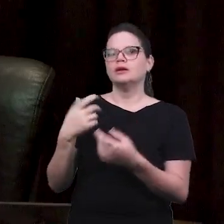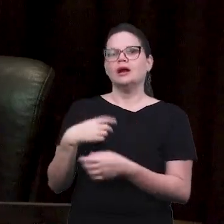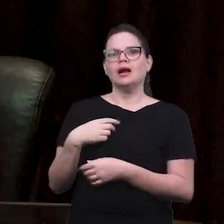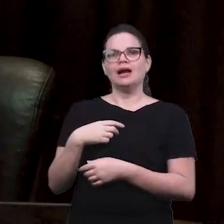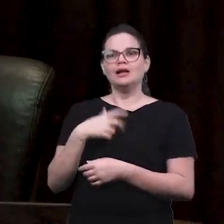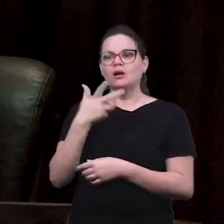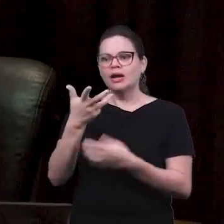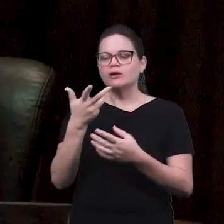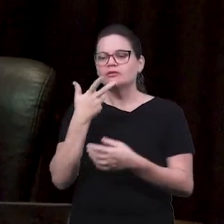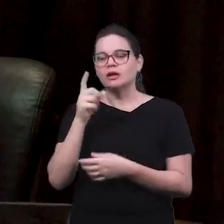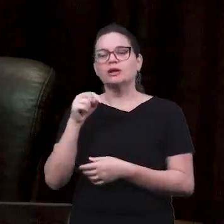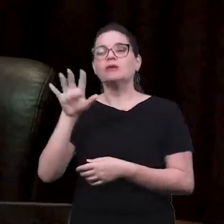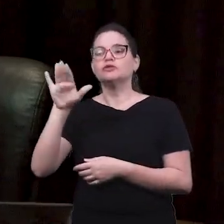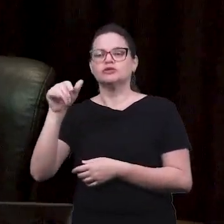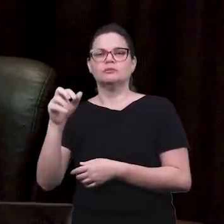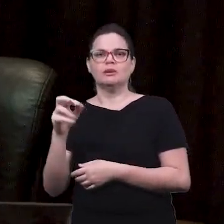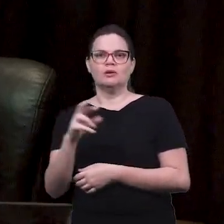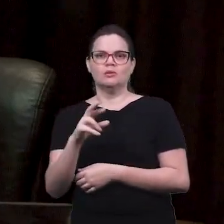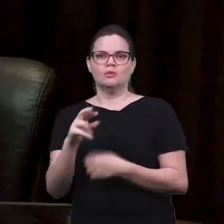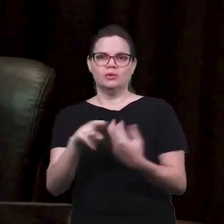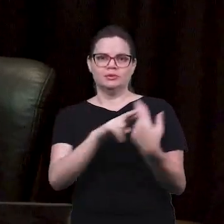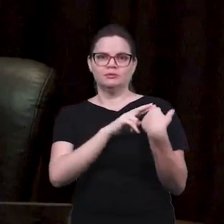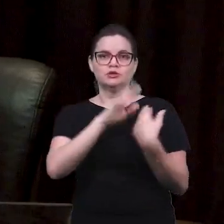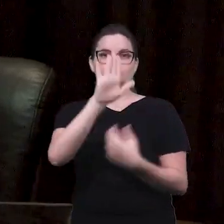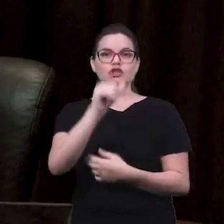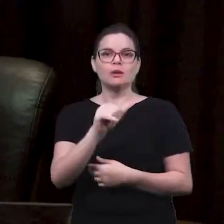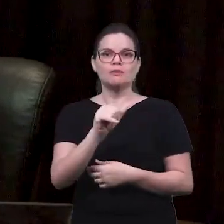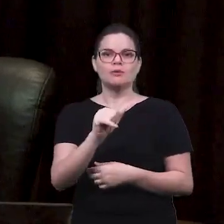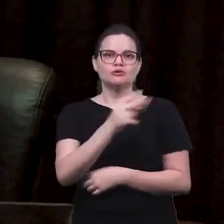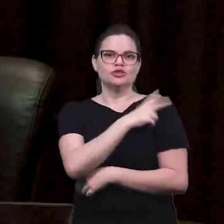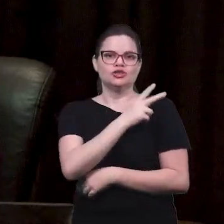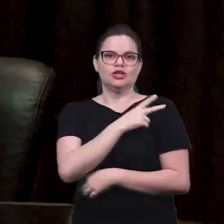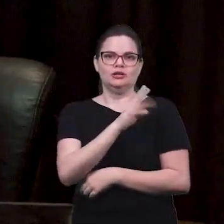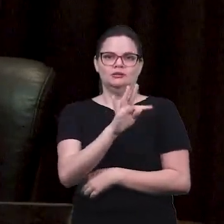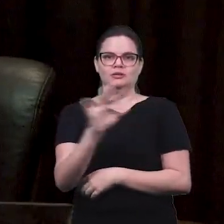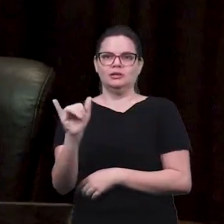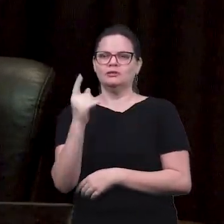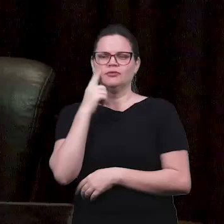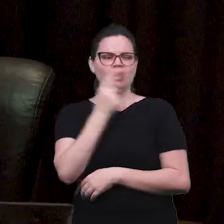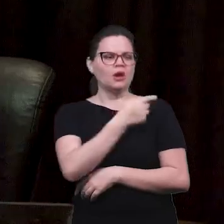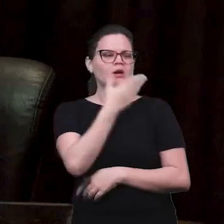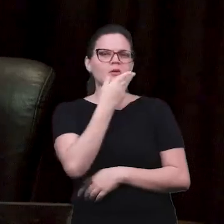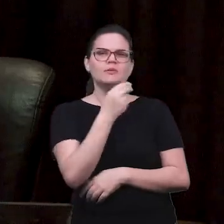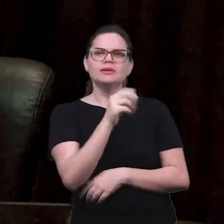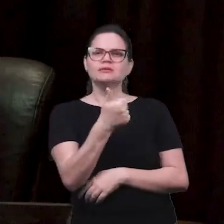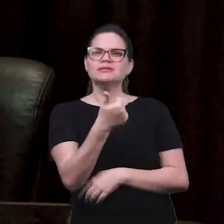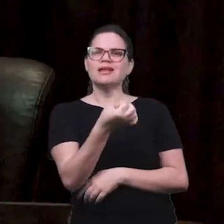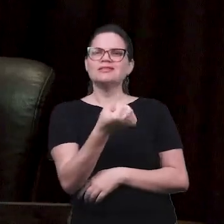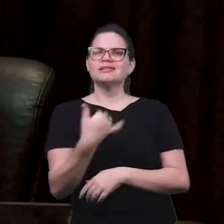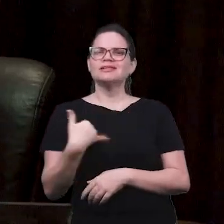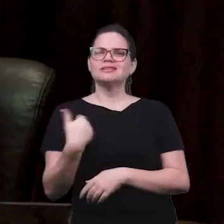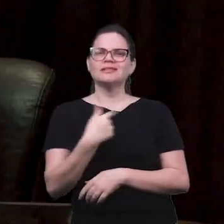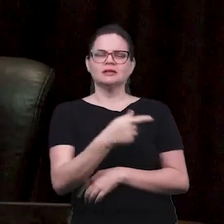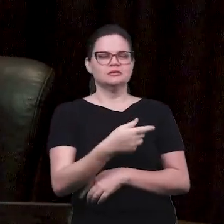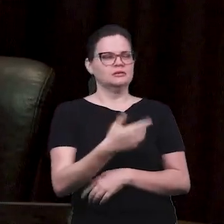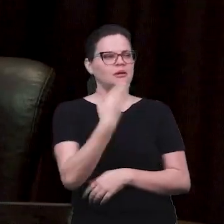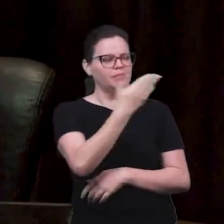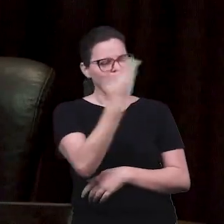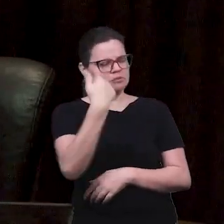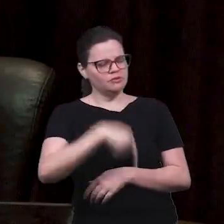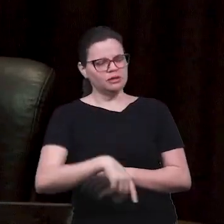lá pelo chefe de TI, lá da empresa. Tem um rapaz aqui, 16 anos, manda ele